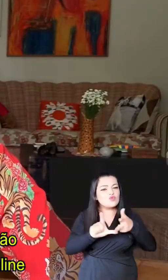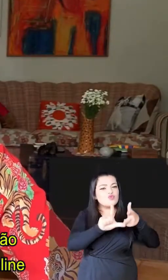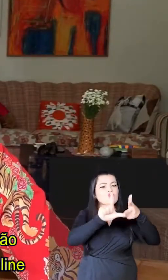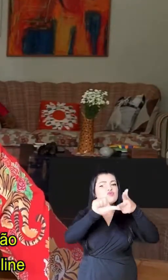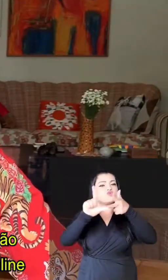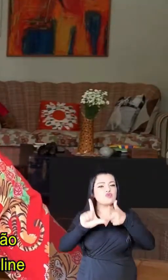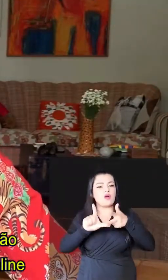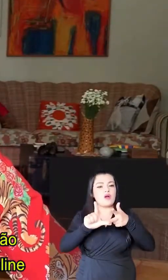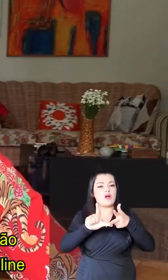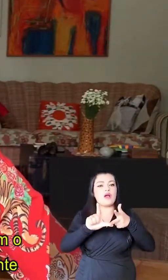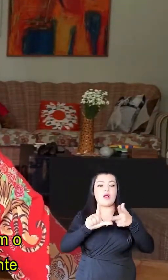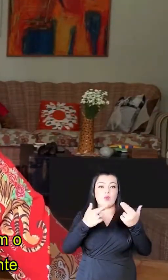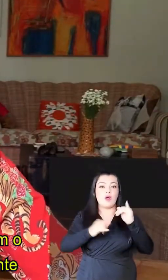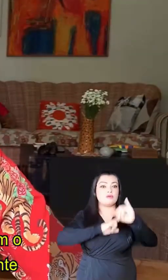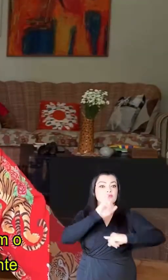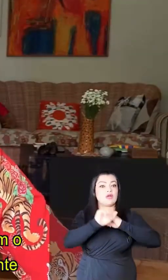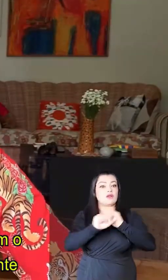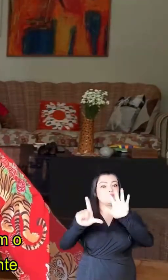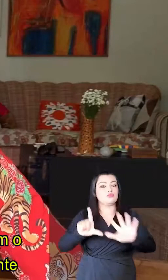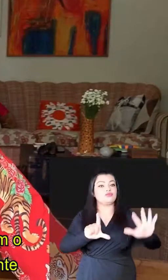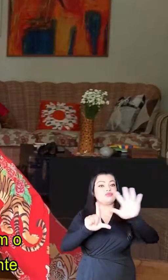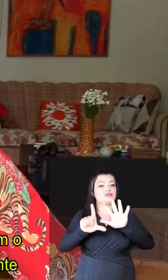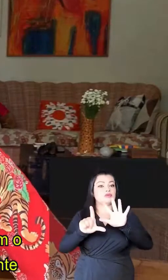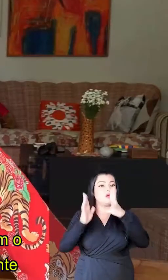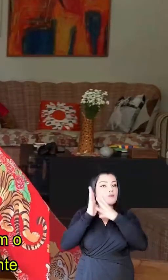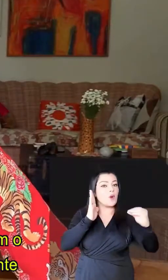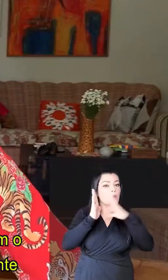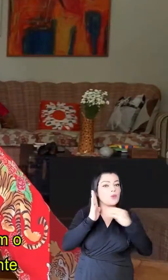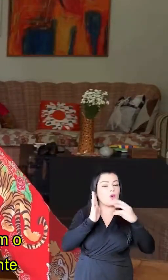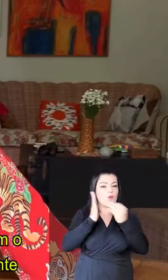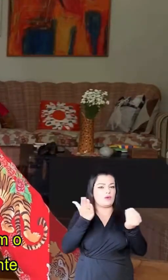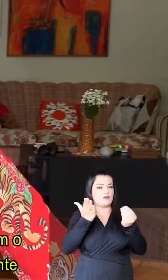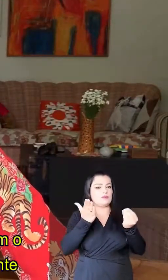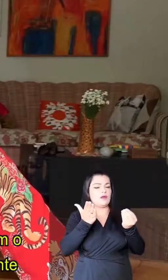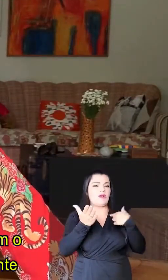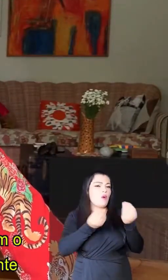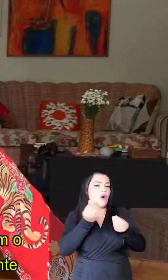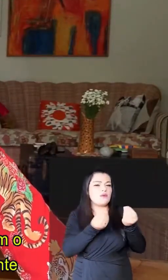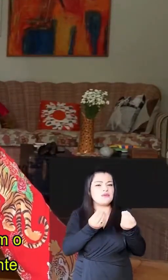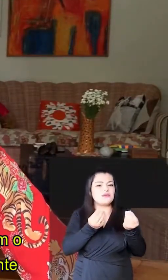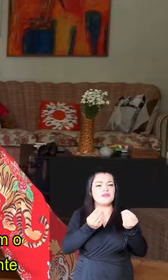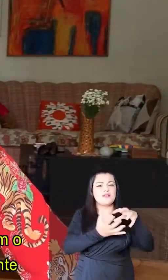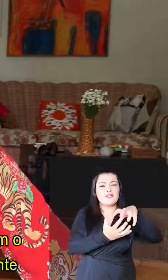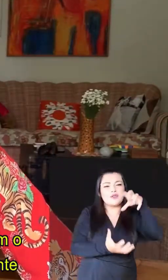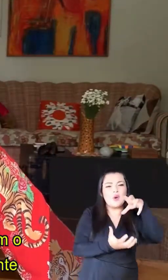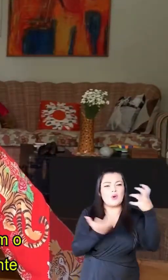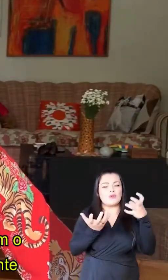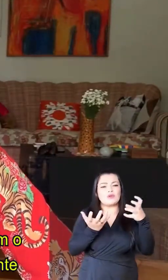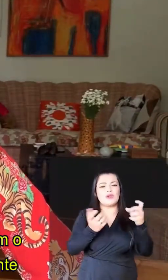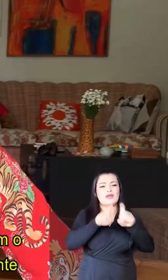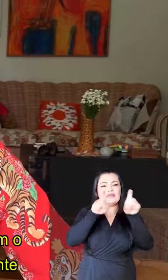em atendimento online? Né? Mas como assim? A gente vai trabalhar com idoso e a questão da